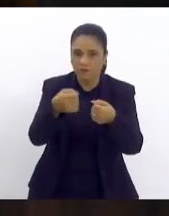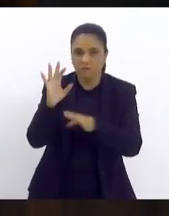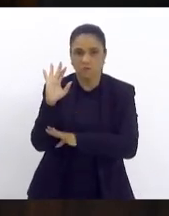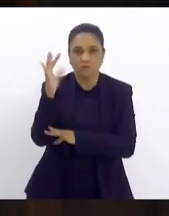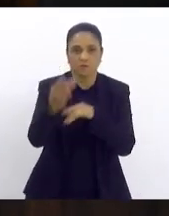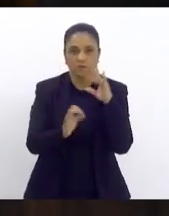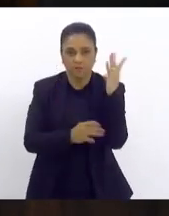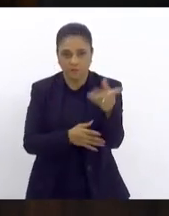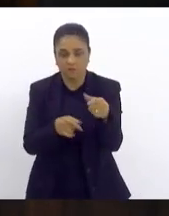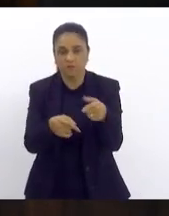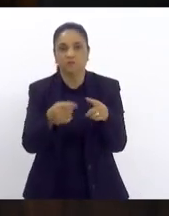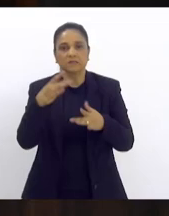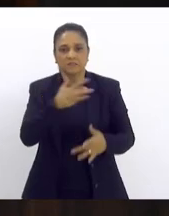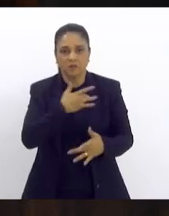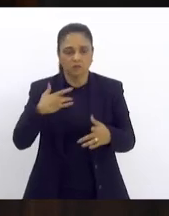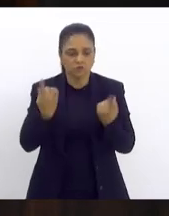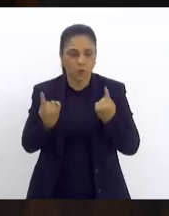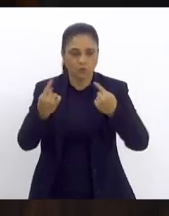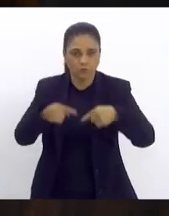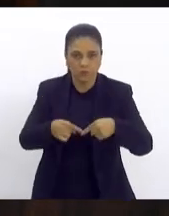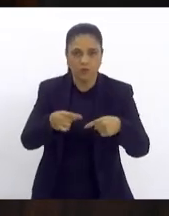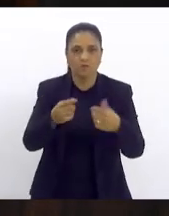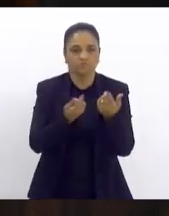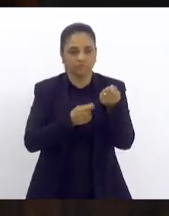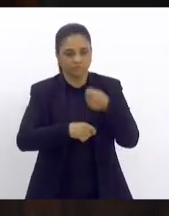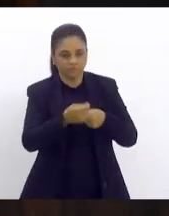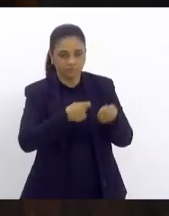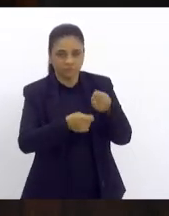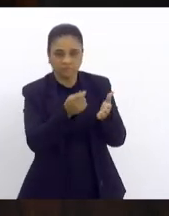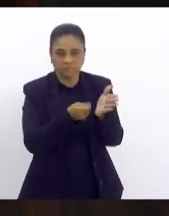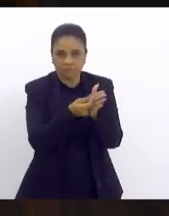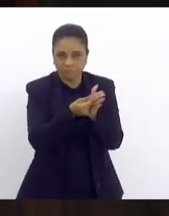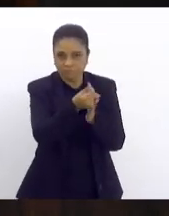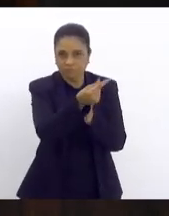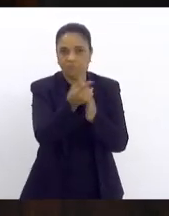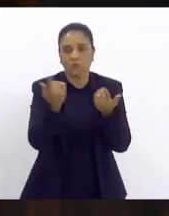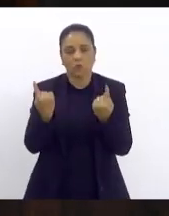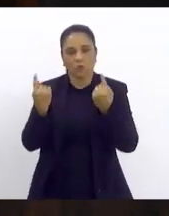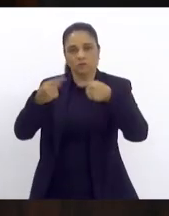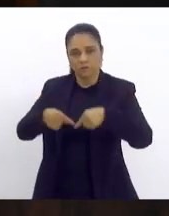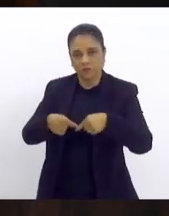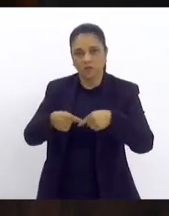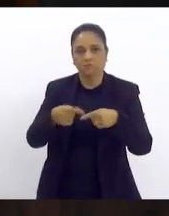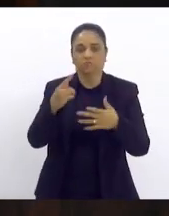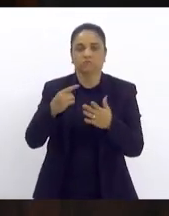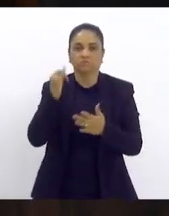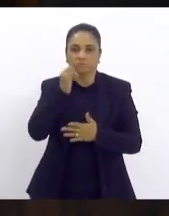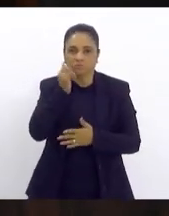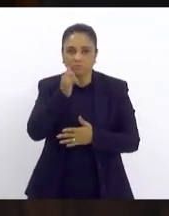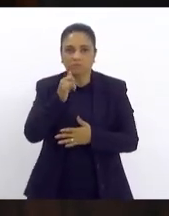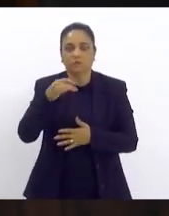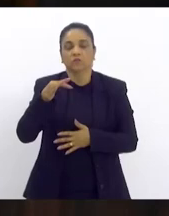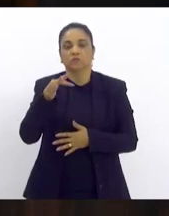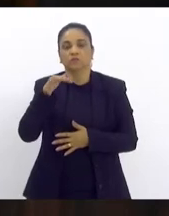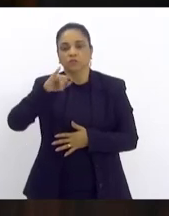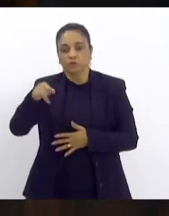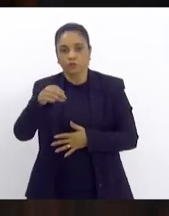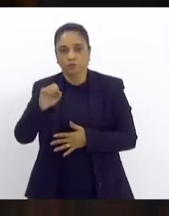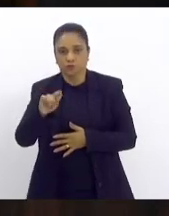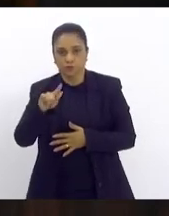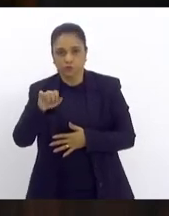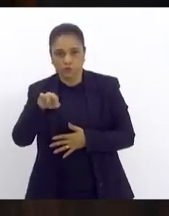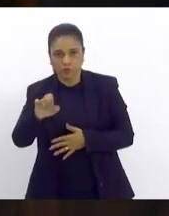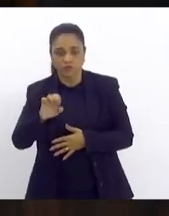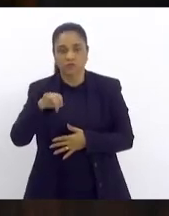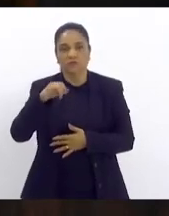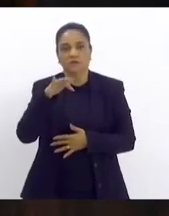contrário de saúde contrária de orçamentos finais de escravização financeira e controle contrários relatores deputados Jorge Felipe Neto Flávio Serafim